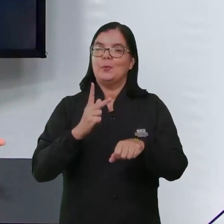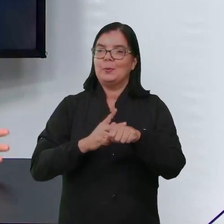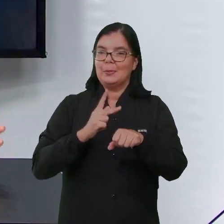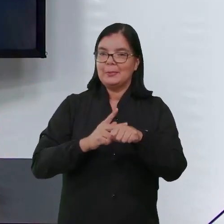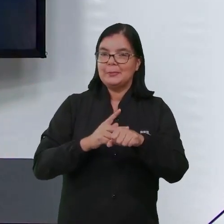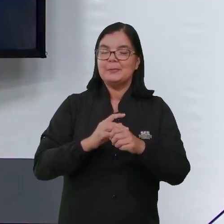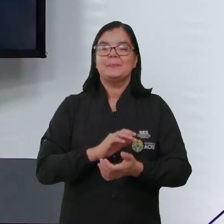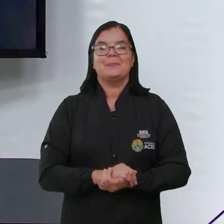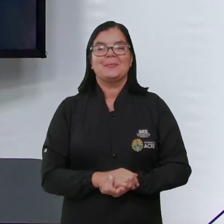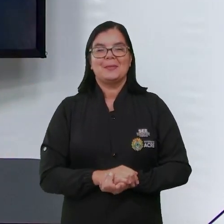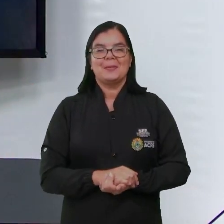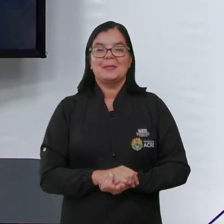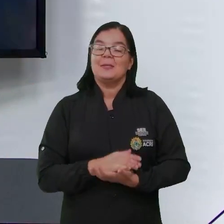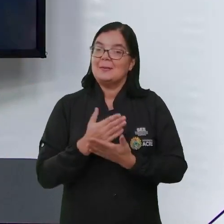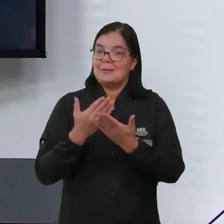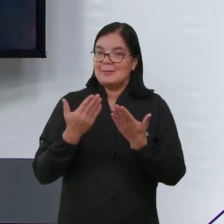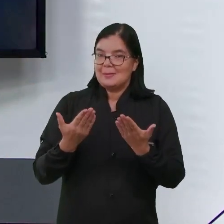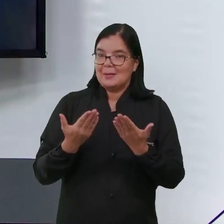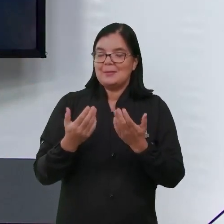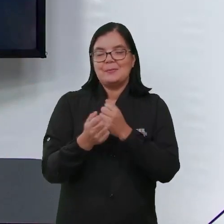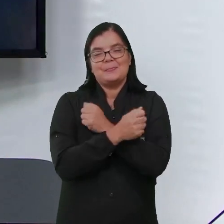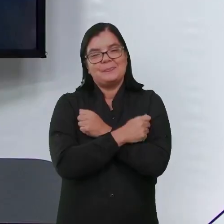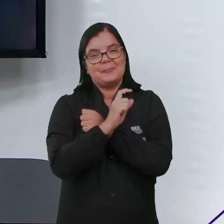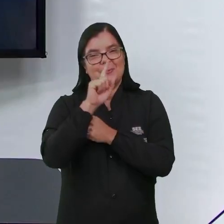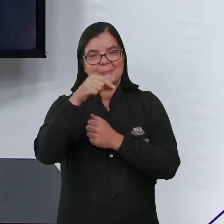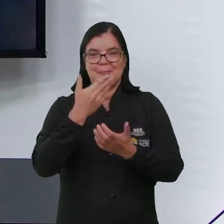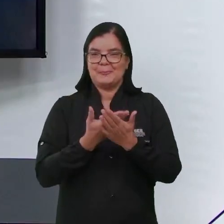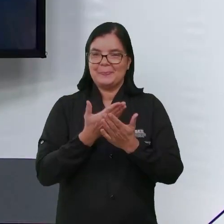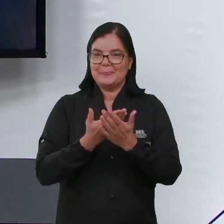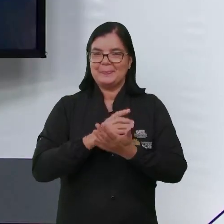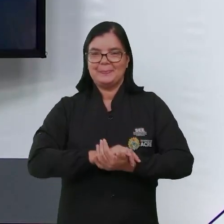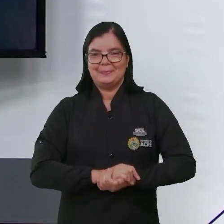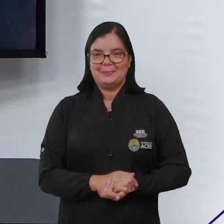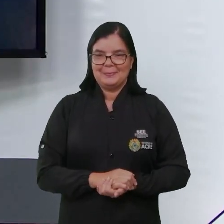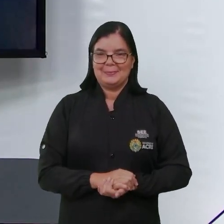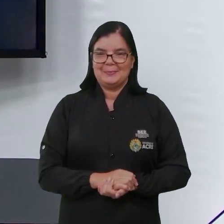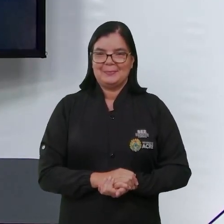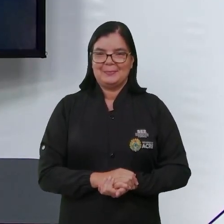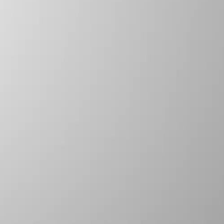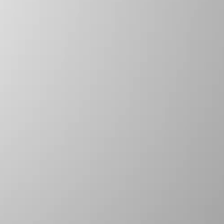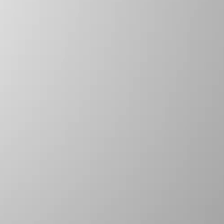vidros e refratários. Um abraço e até a próxima!